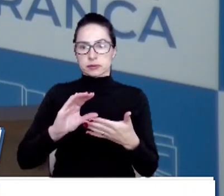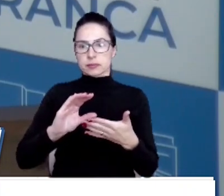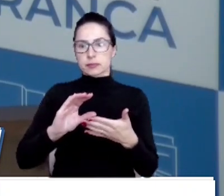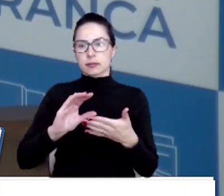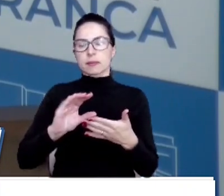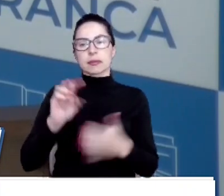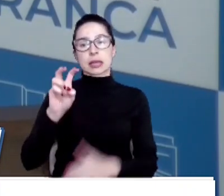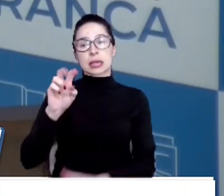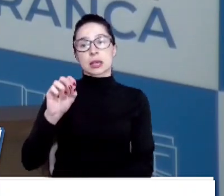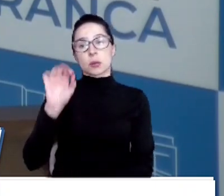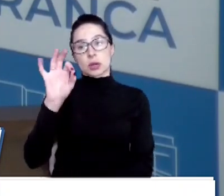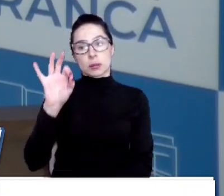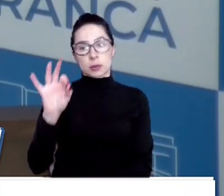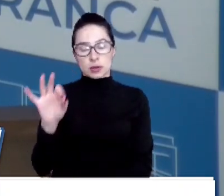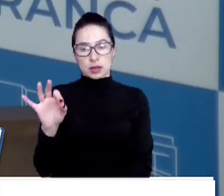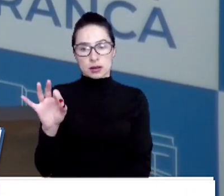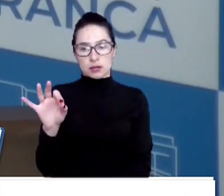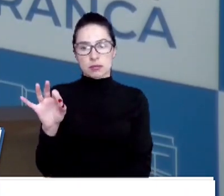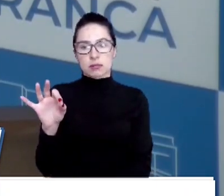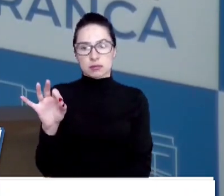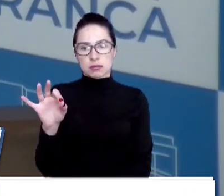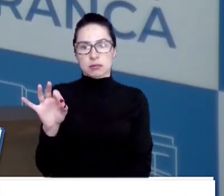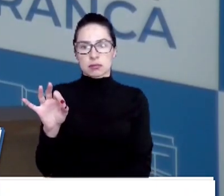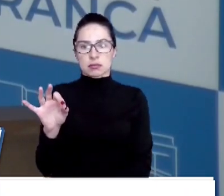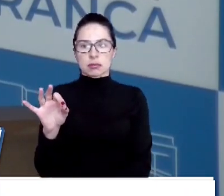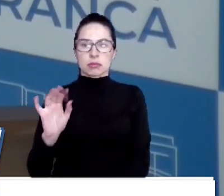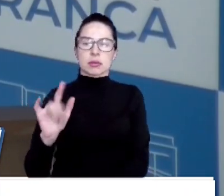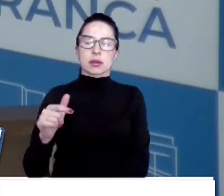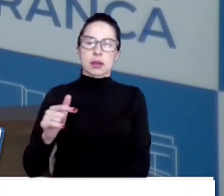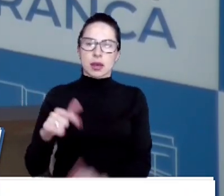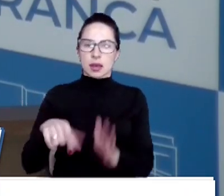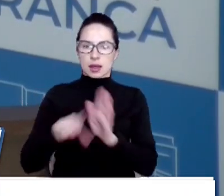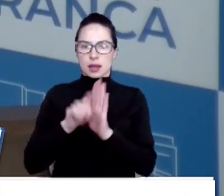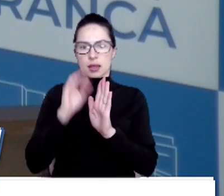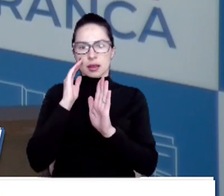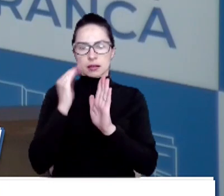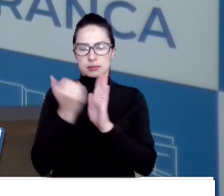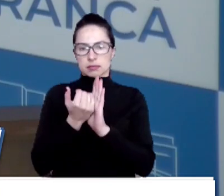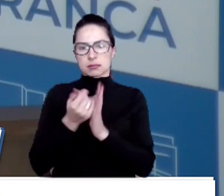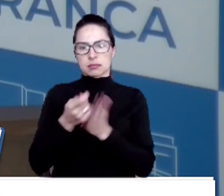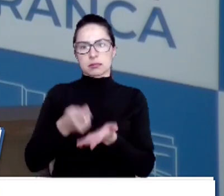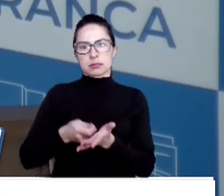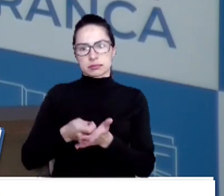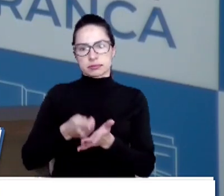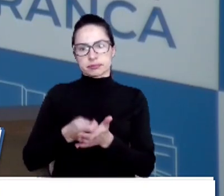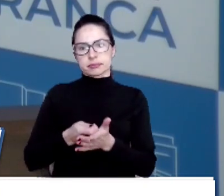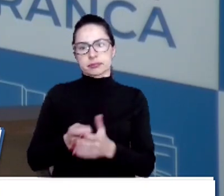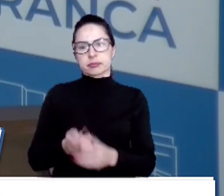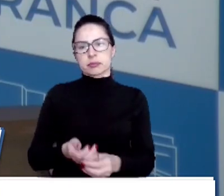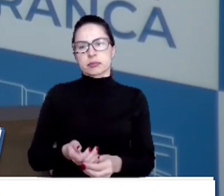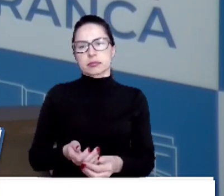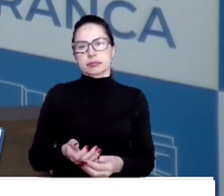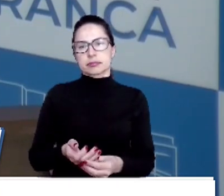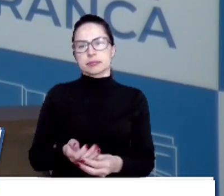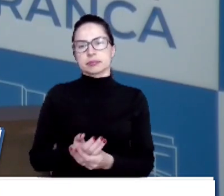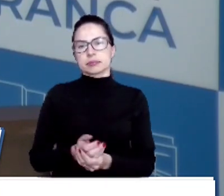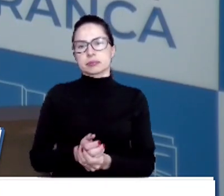50% que é que é determinado pela lei para que